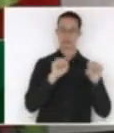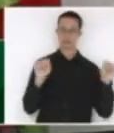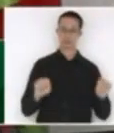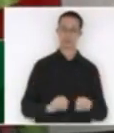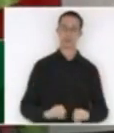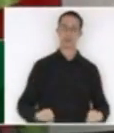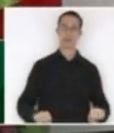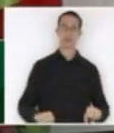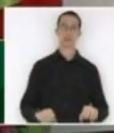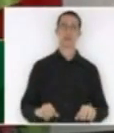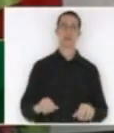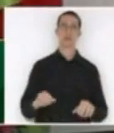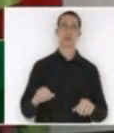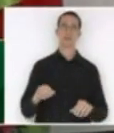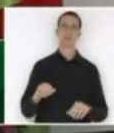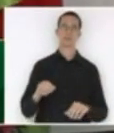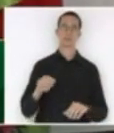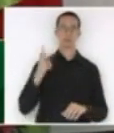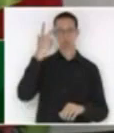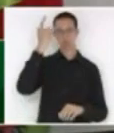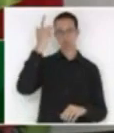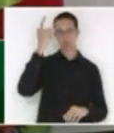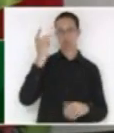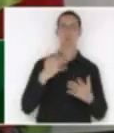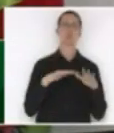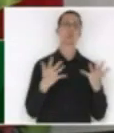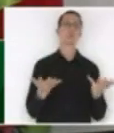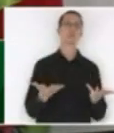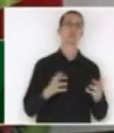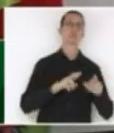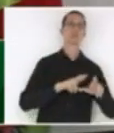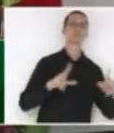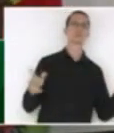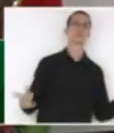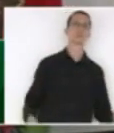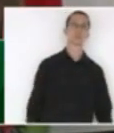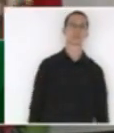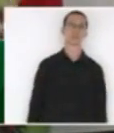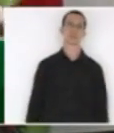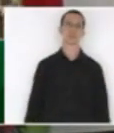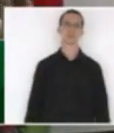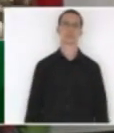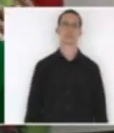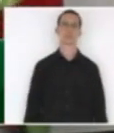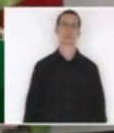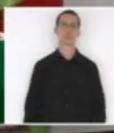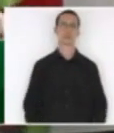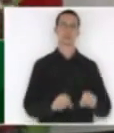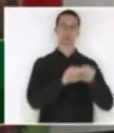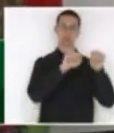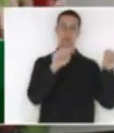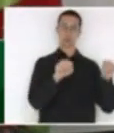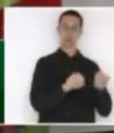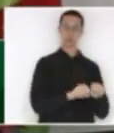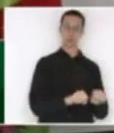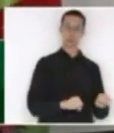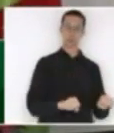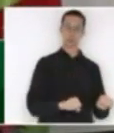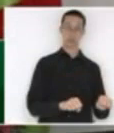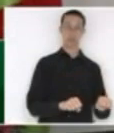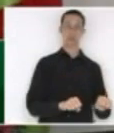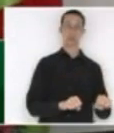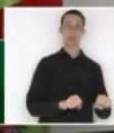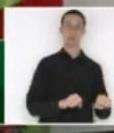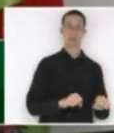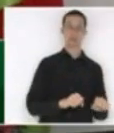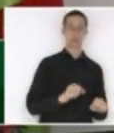tradicional? Bom, qual a diferença entre o sistema convencional tradicional